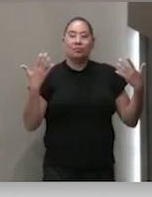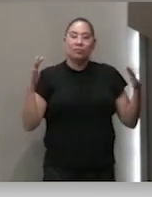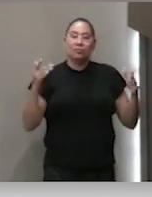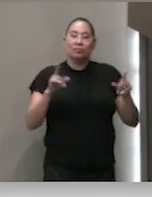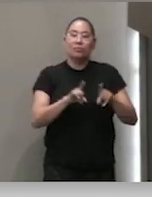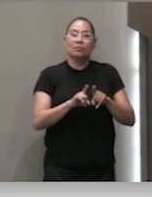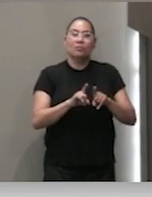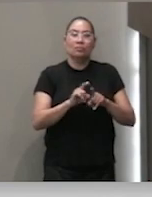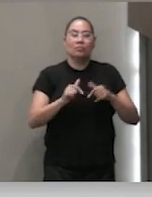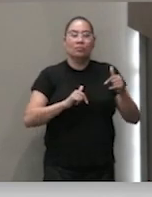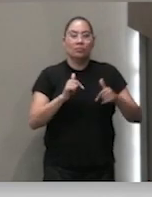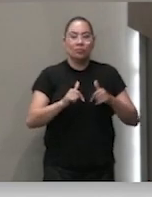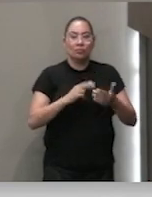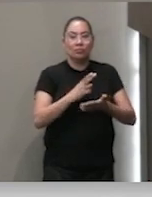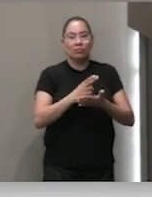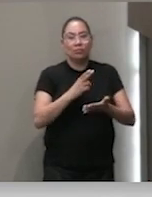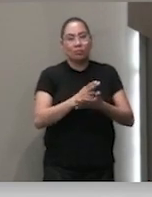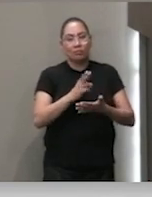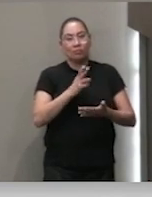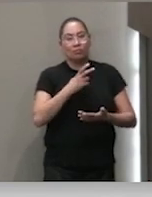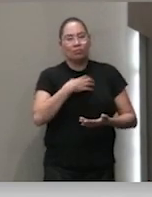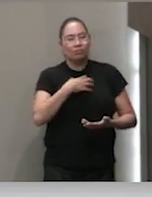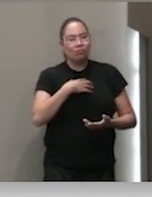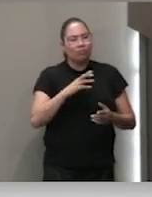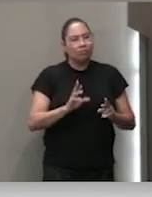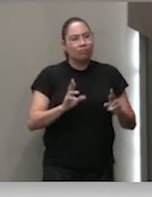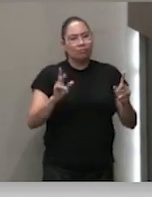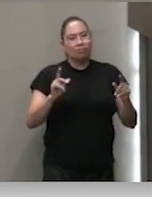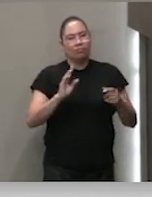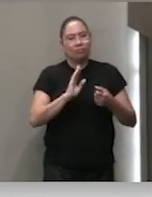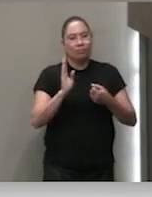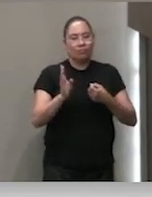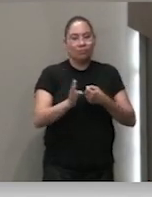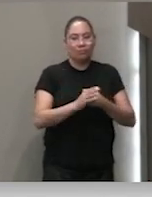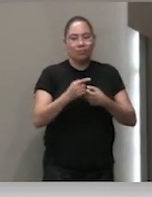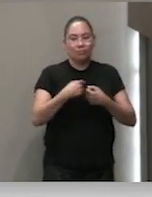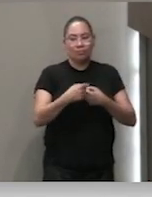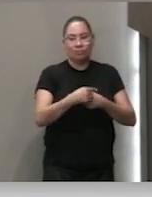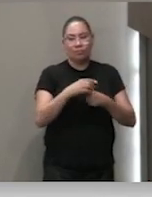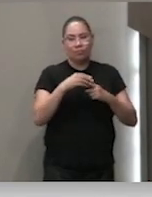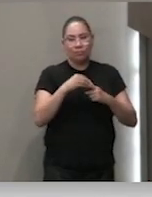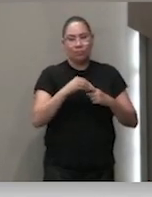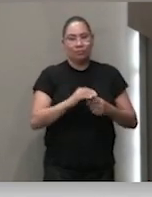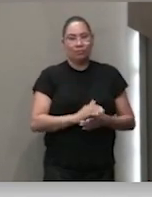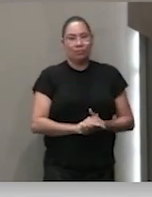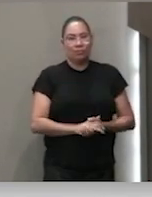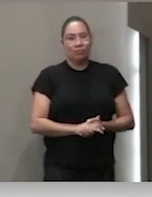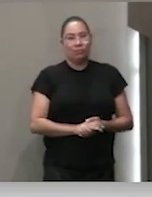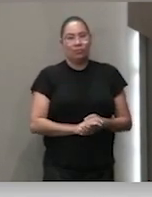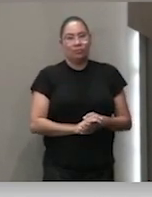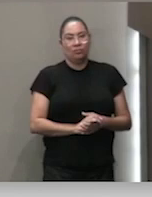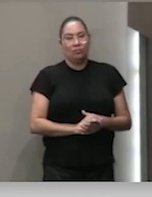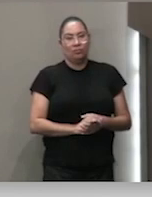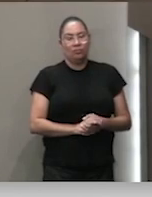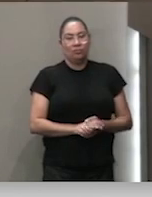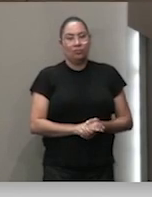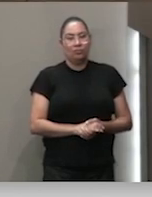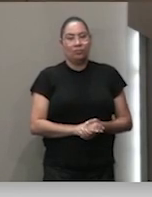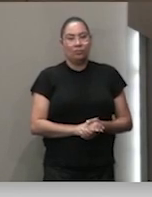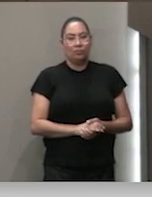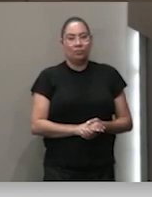também pelo trabalho. Continue com esse olhar diferenciado pelos nossos bairros da cidade, principalmente aí, vereador. Professora Regina, para